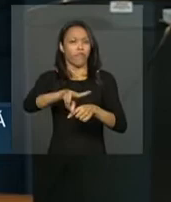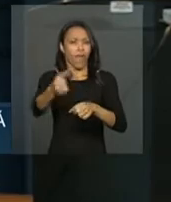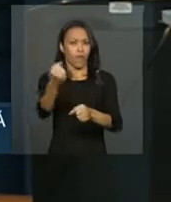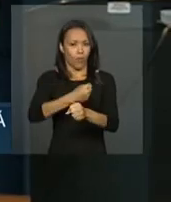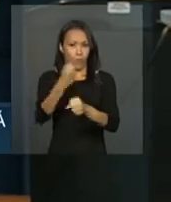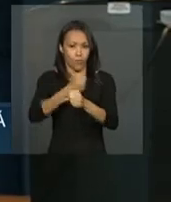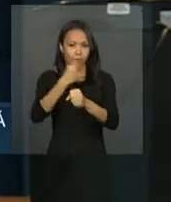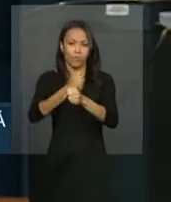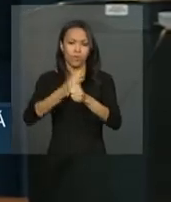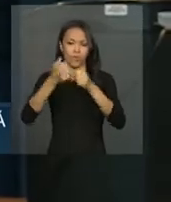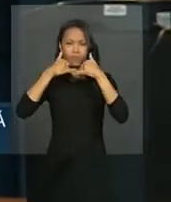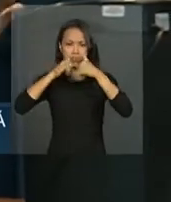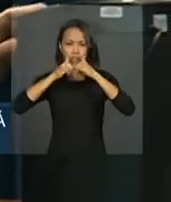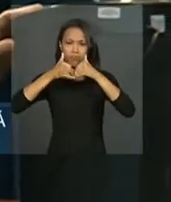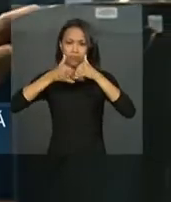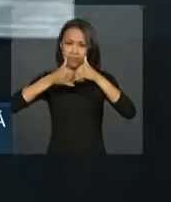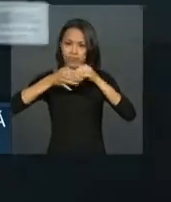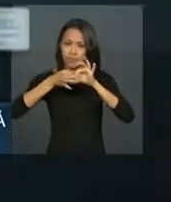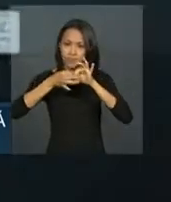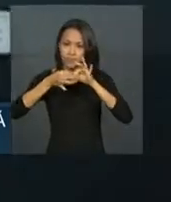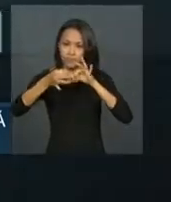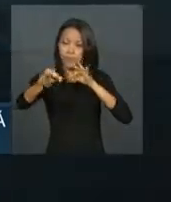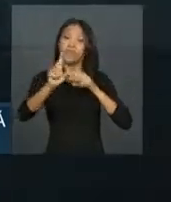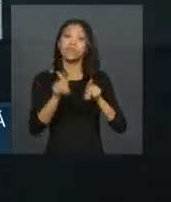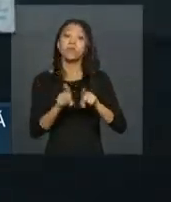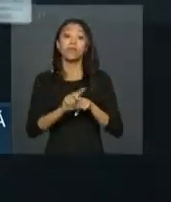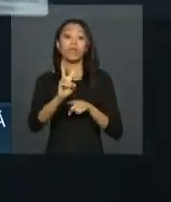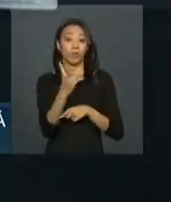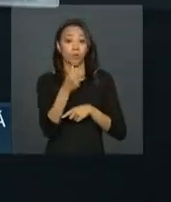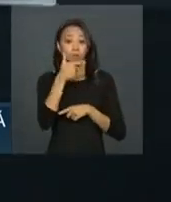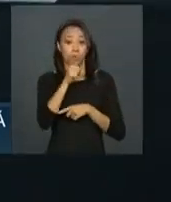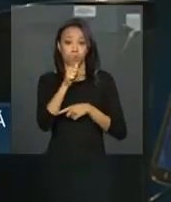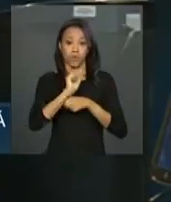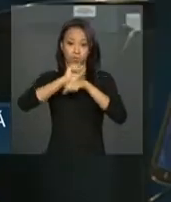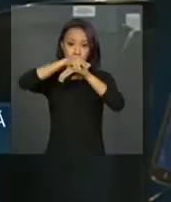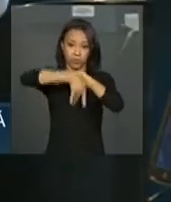da linha de transmissão a construção também de duas substações